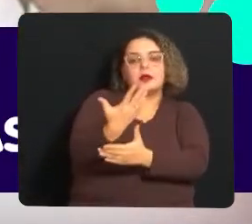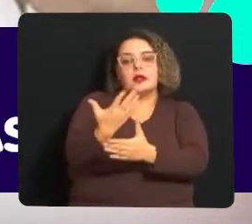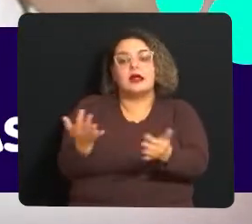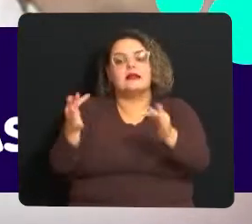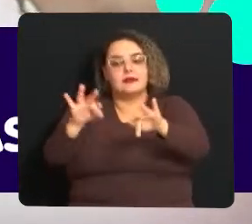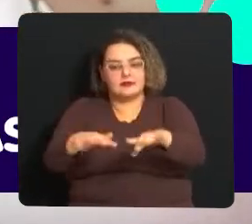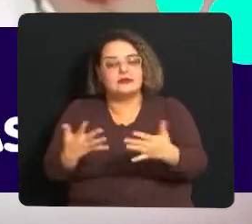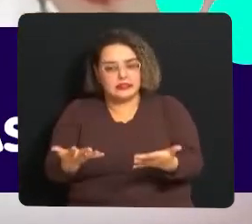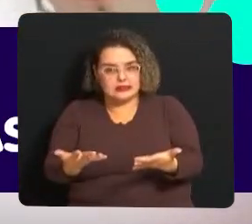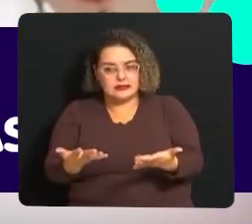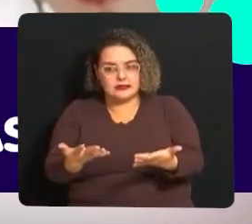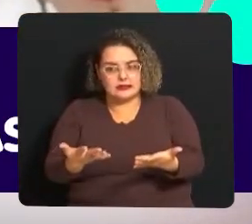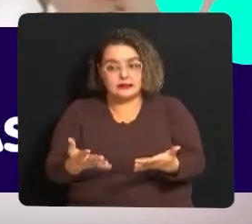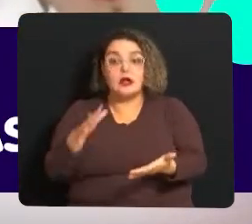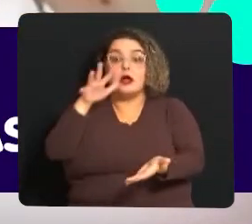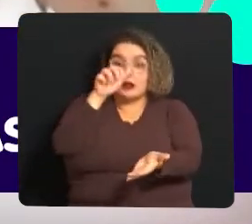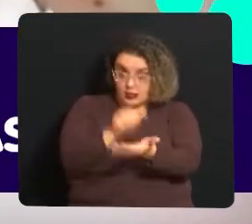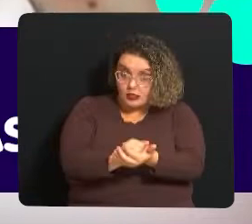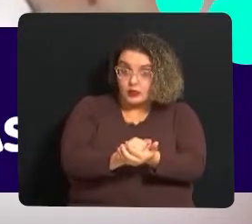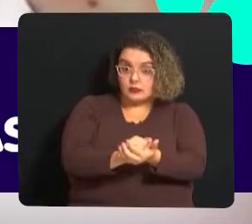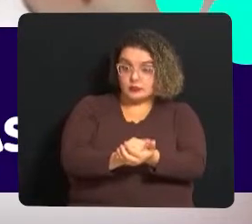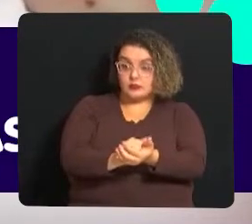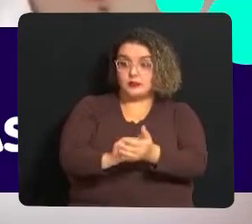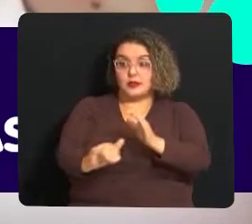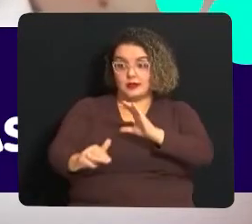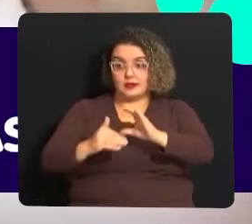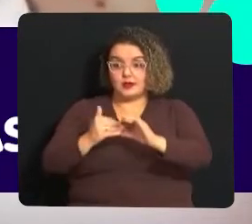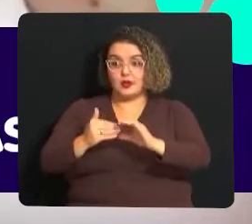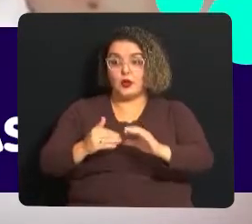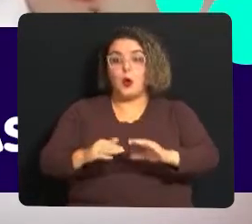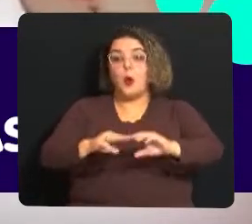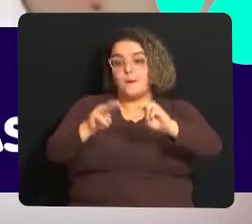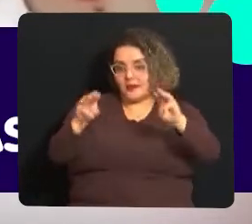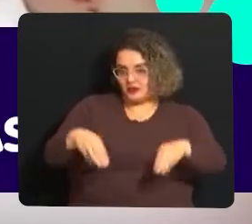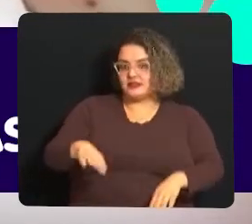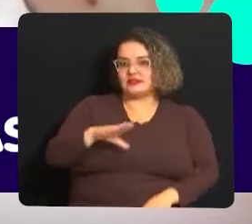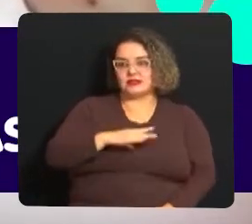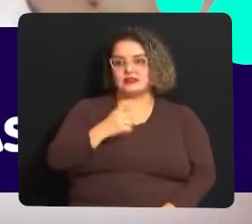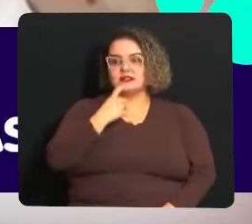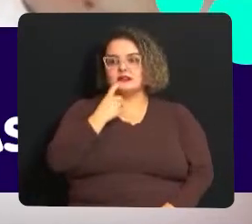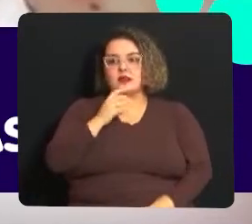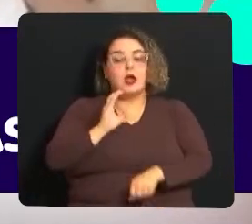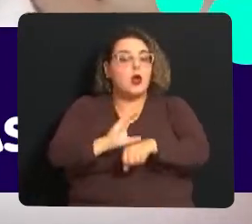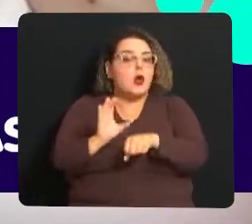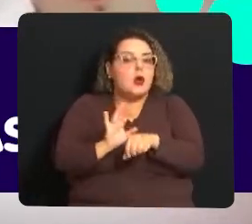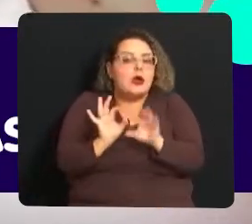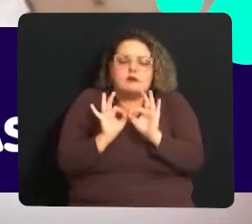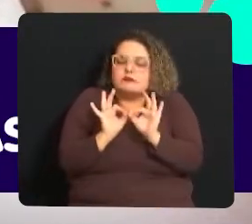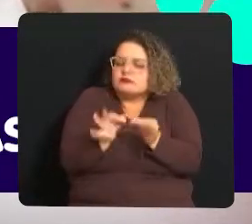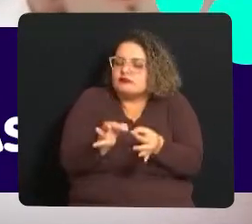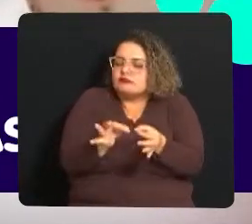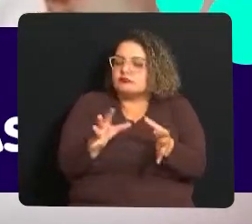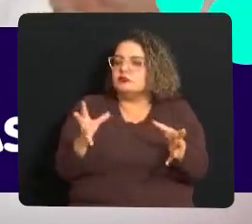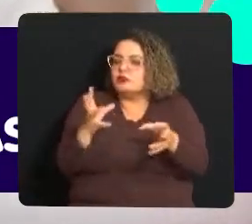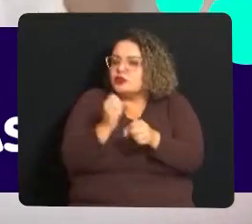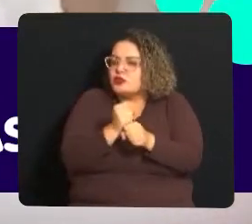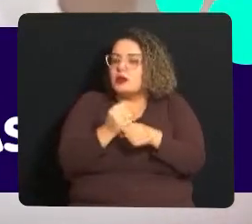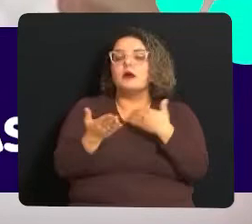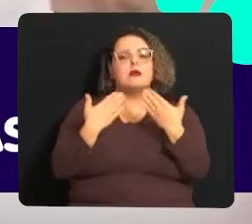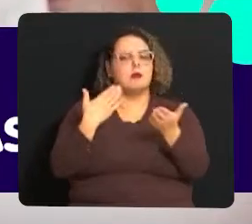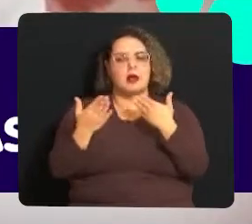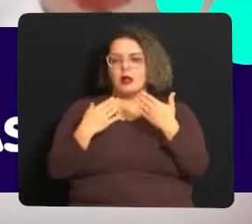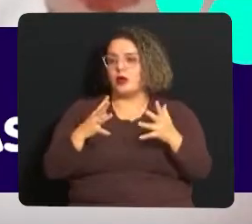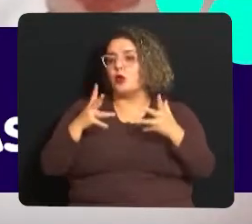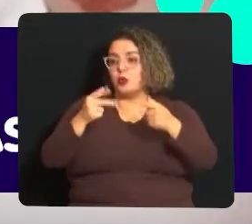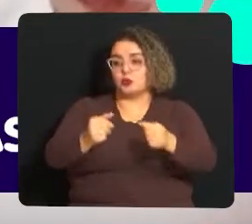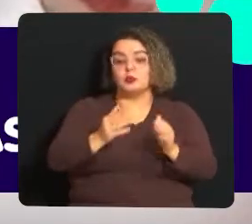até a finalização, se inscreve pelo e-mail do Museu da Cidade, porque é um cursinho bem completinho, a gente vai conversar bastante